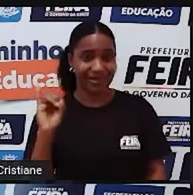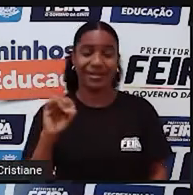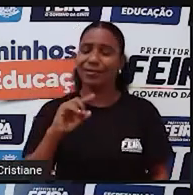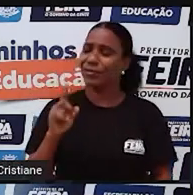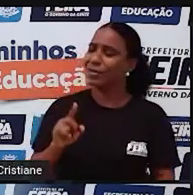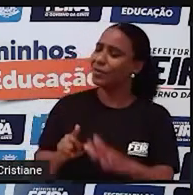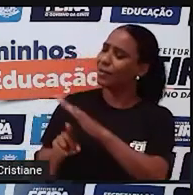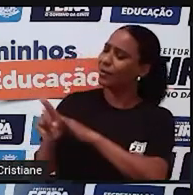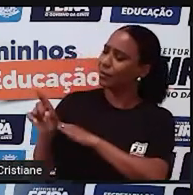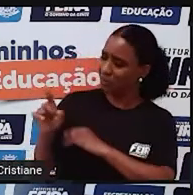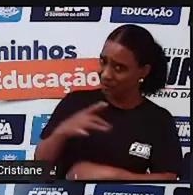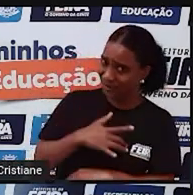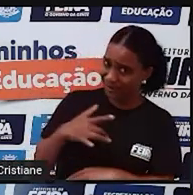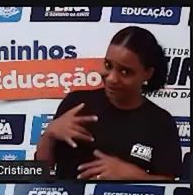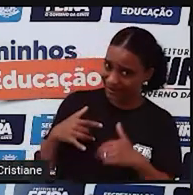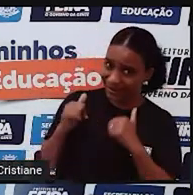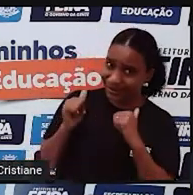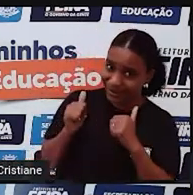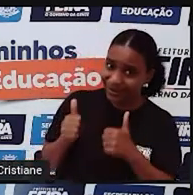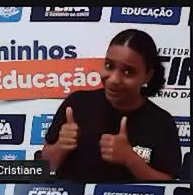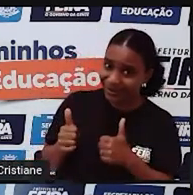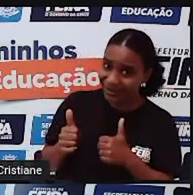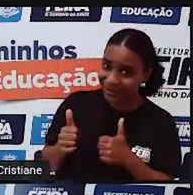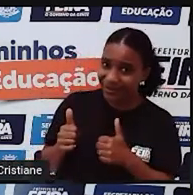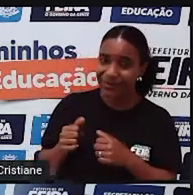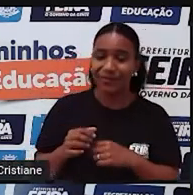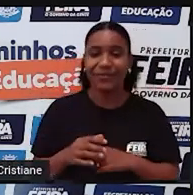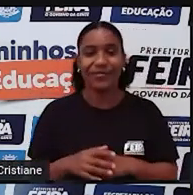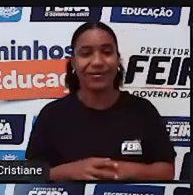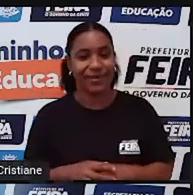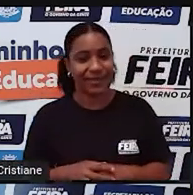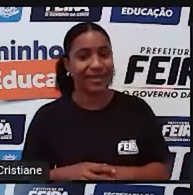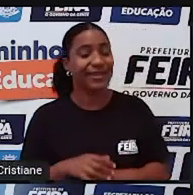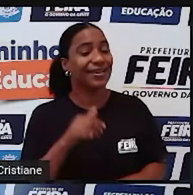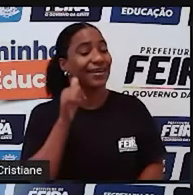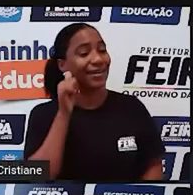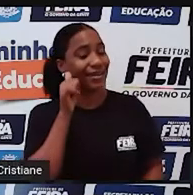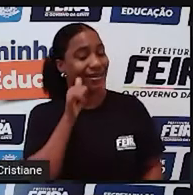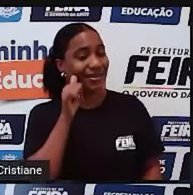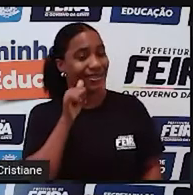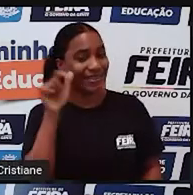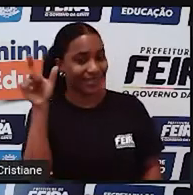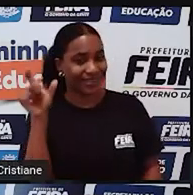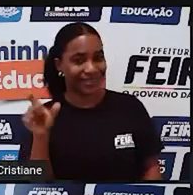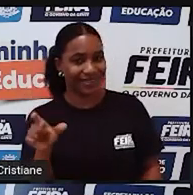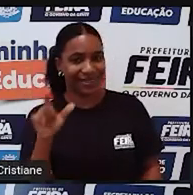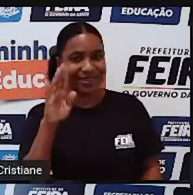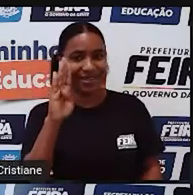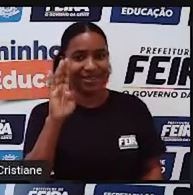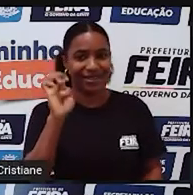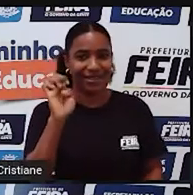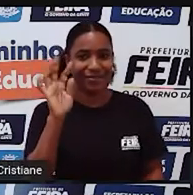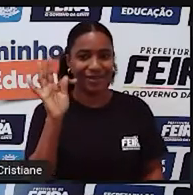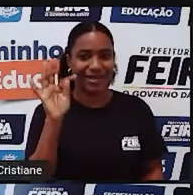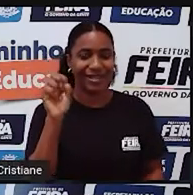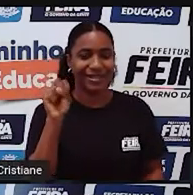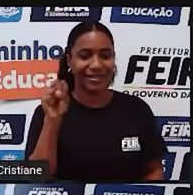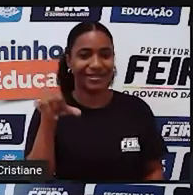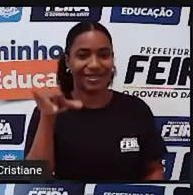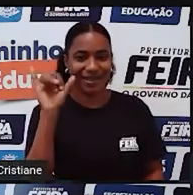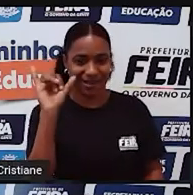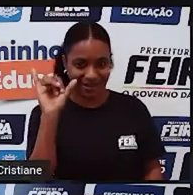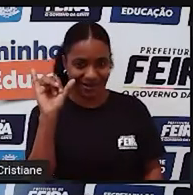outra personagem, de nome Betsy, ela responde que está fine,